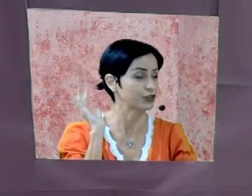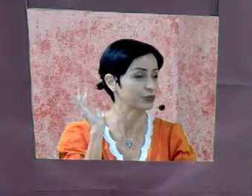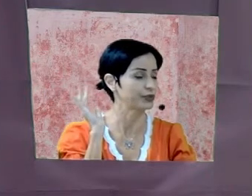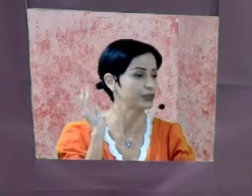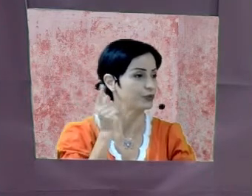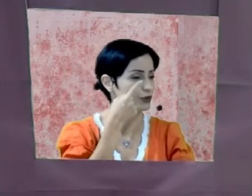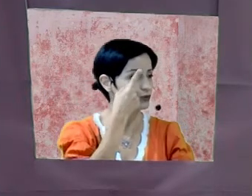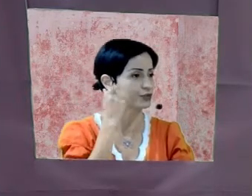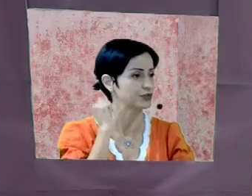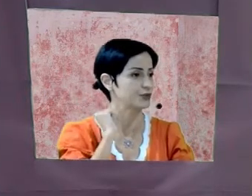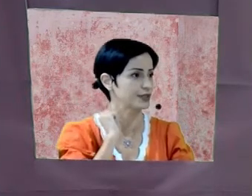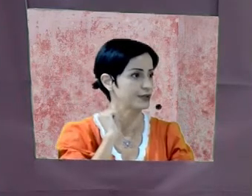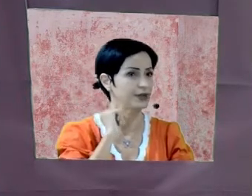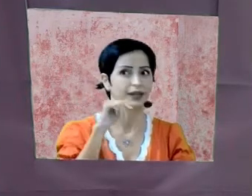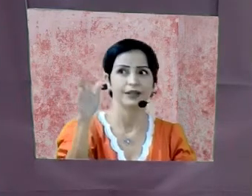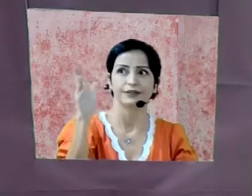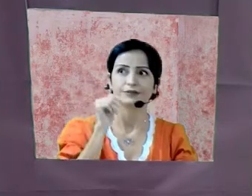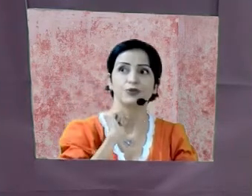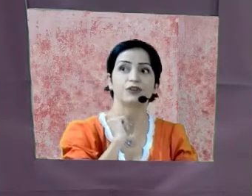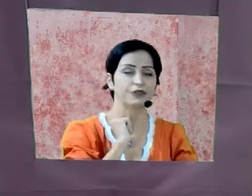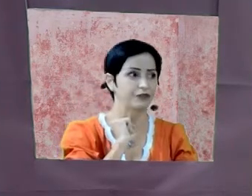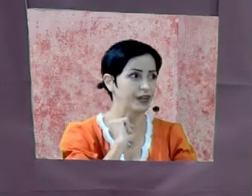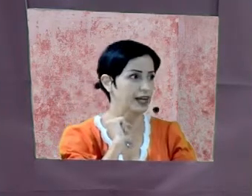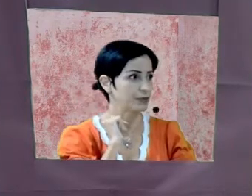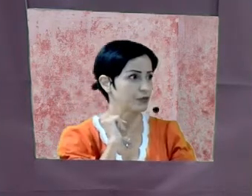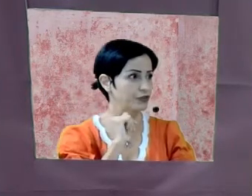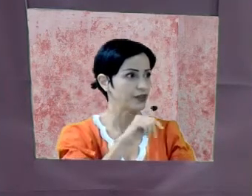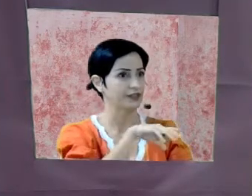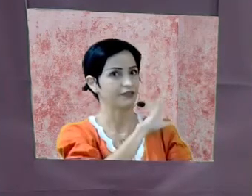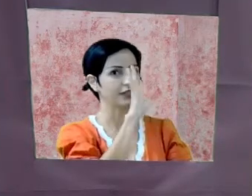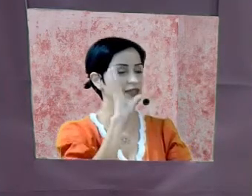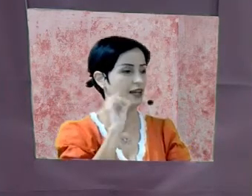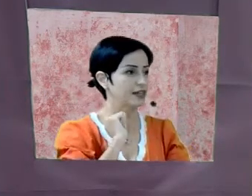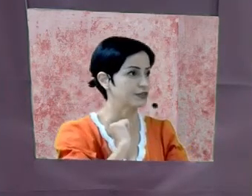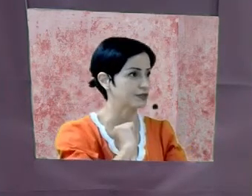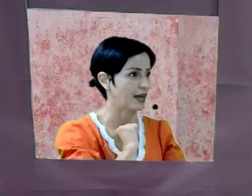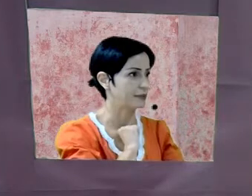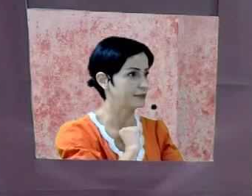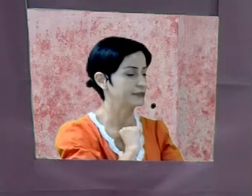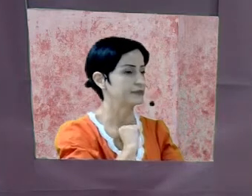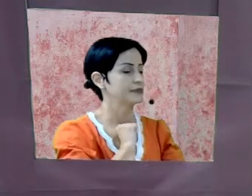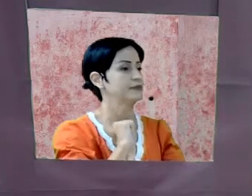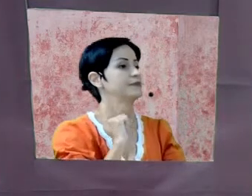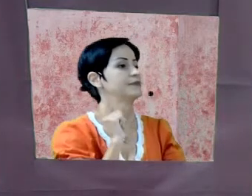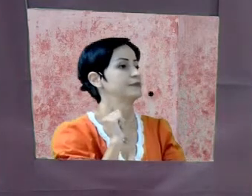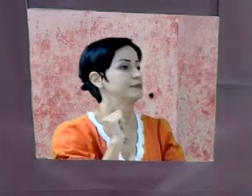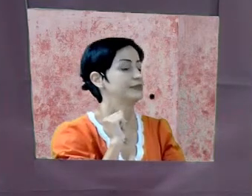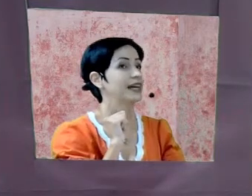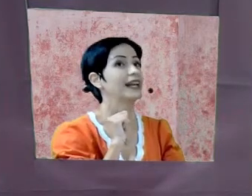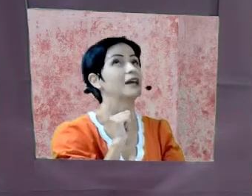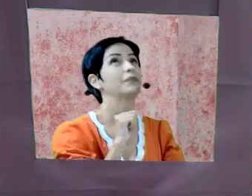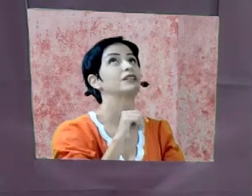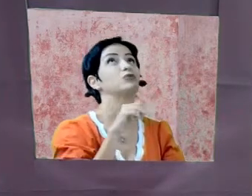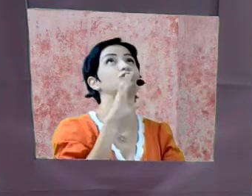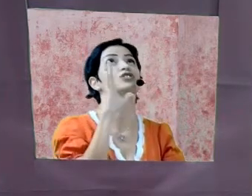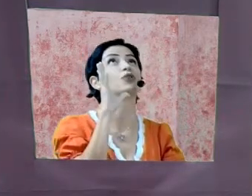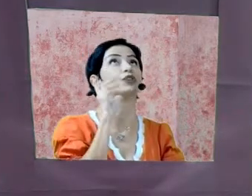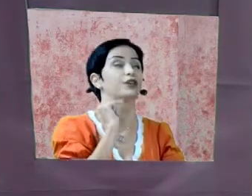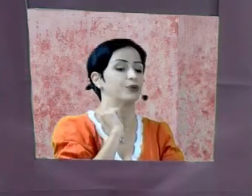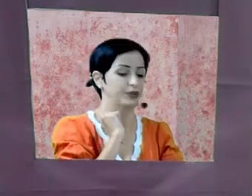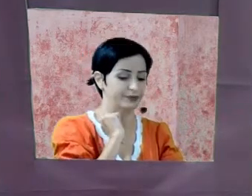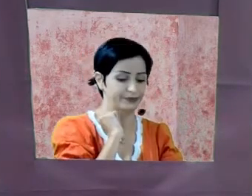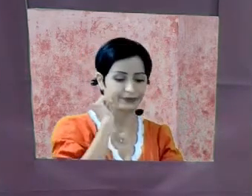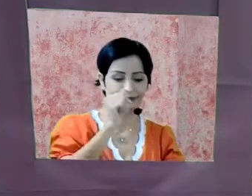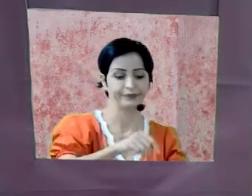vilarejo pode ter um minuto de sossego. E é. Duas fifinhas ali, meu filho, já tava aqui saindo, sabe? Ixi, esse povo que Até lembrei de fica uma